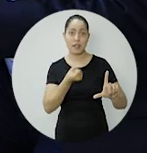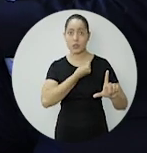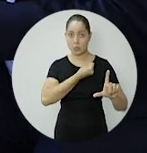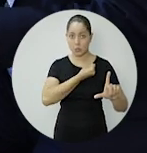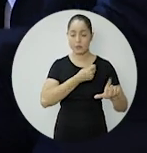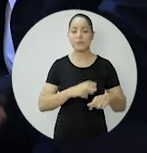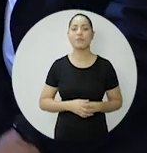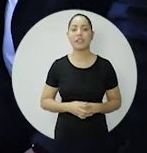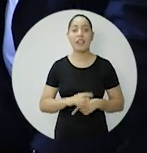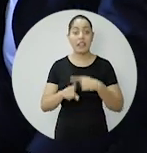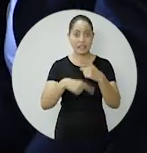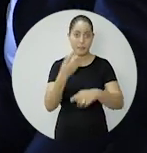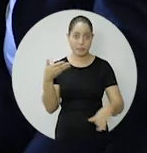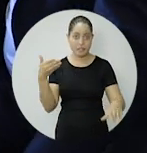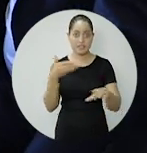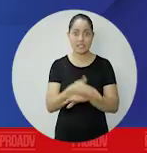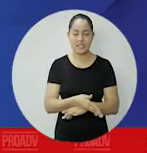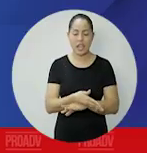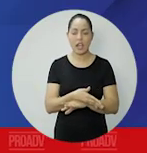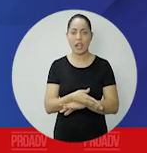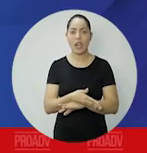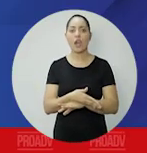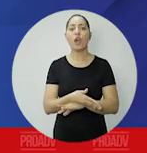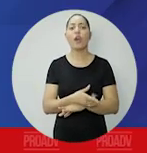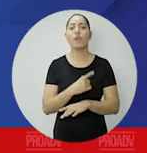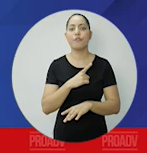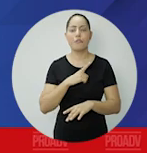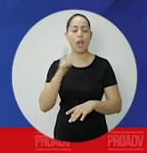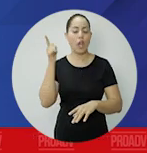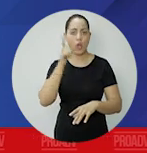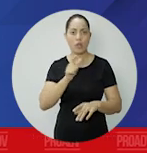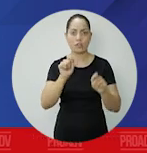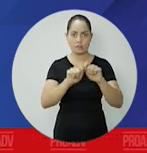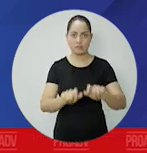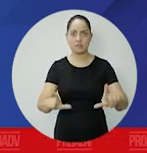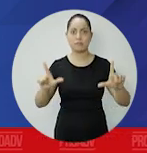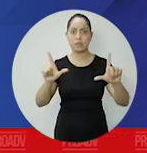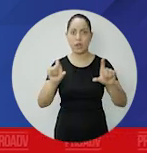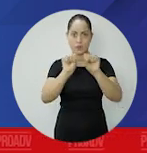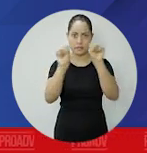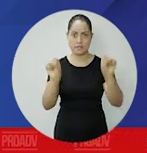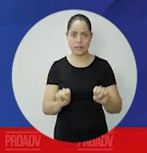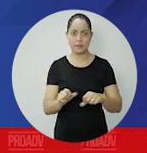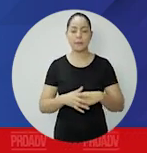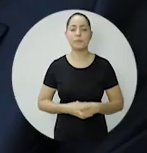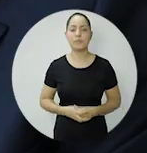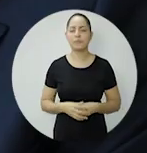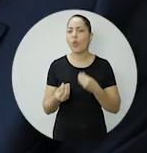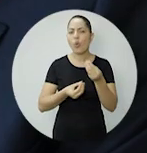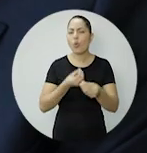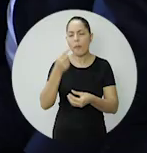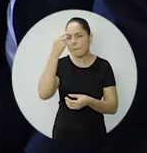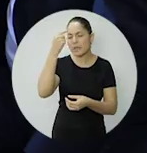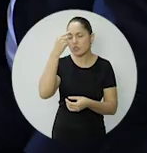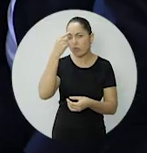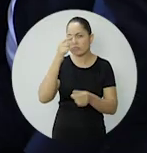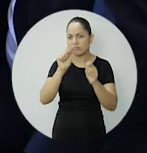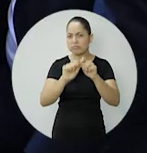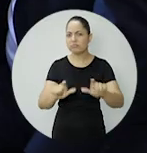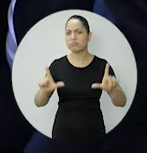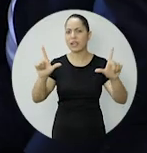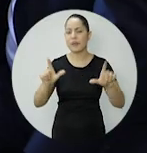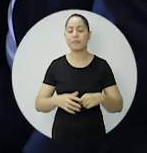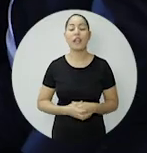OAB. Entendi, ele faz o login. Uma vez logado, ele vai ser remetido direto à home do sistema. Explica um pouquinho para a gente como